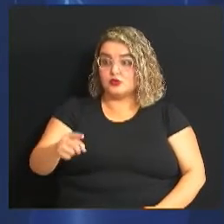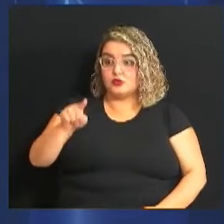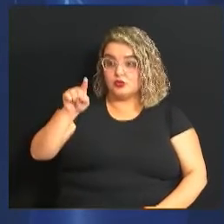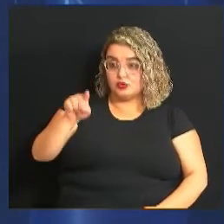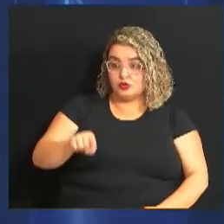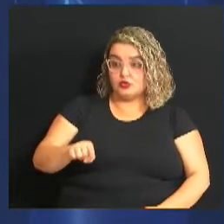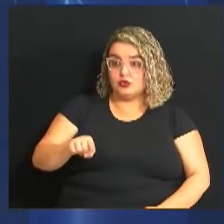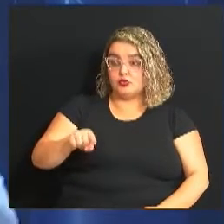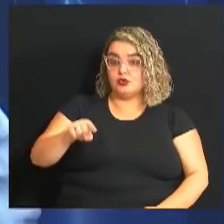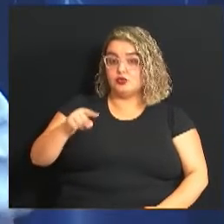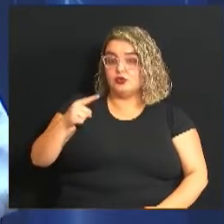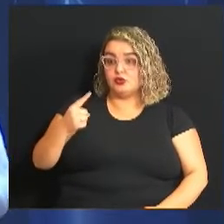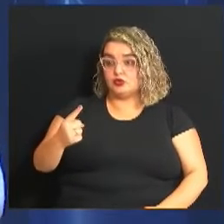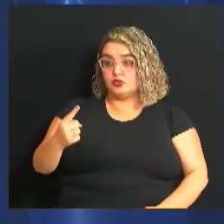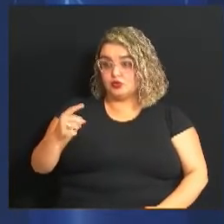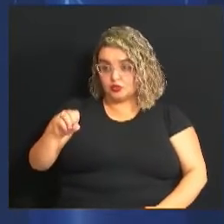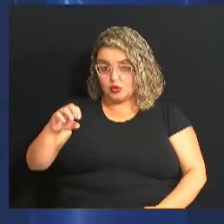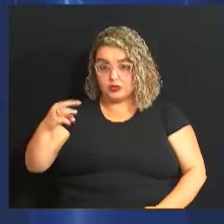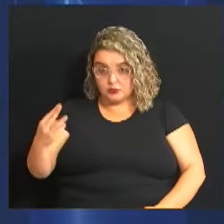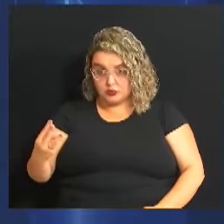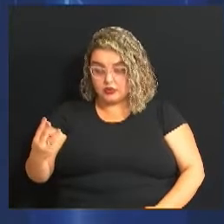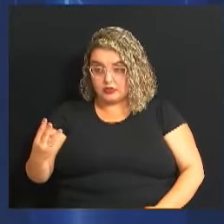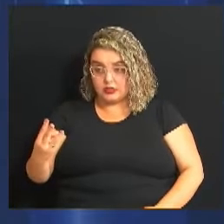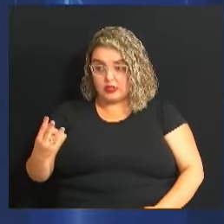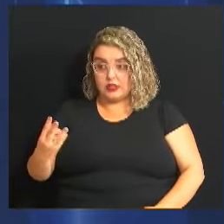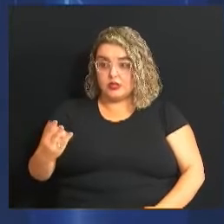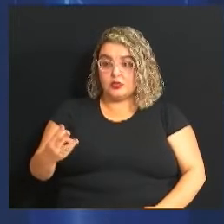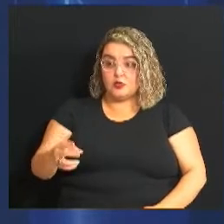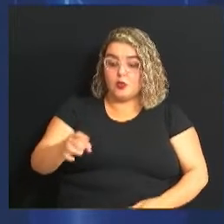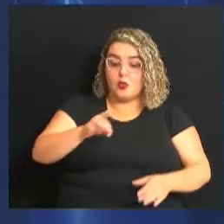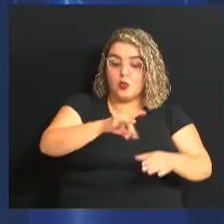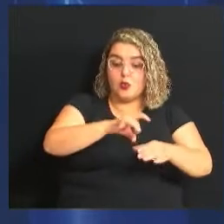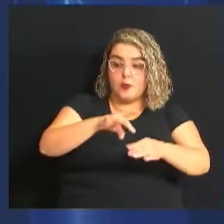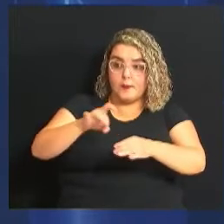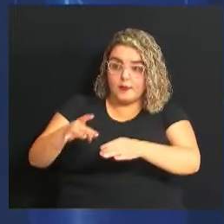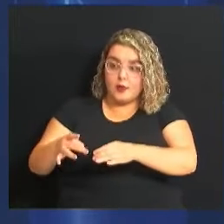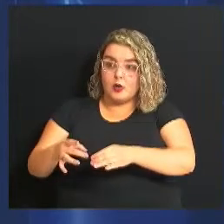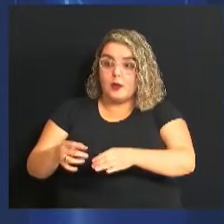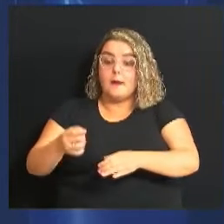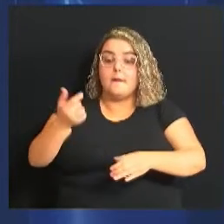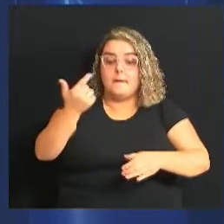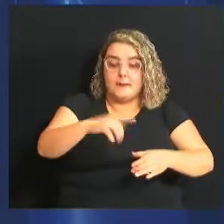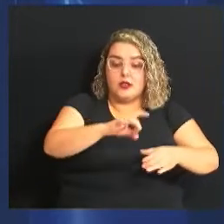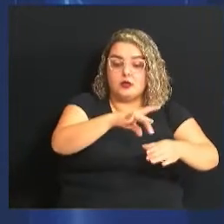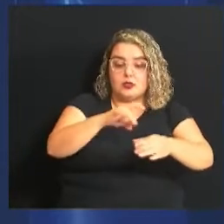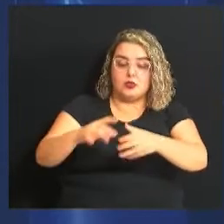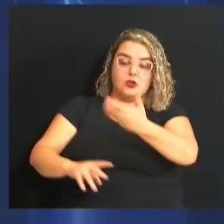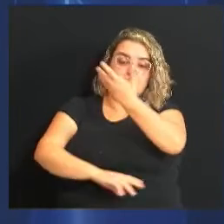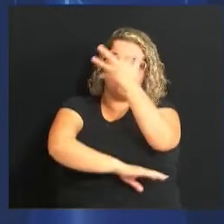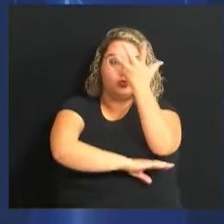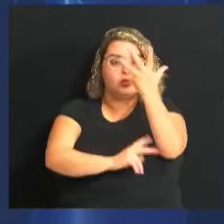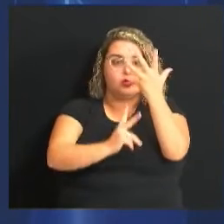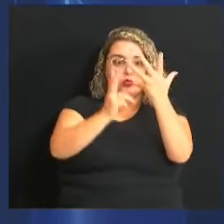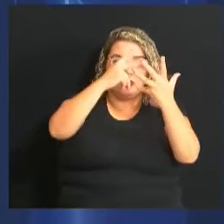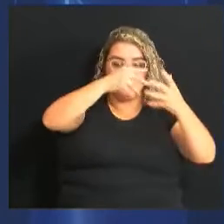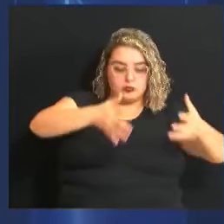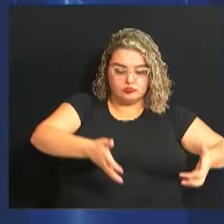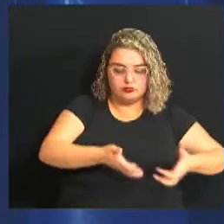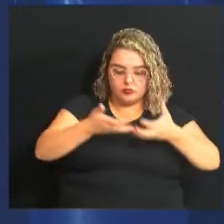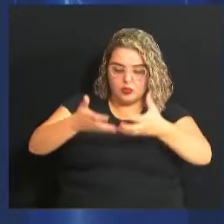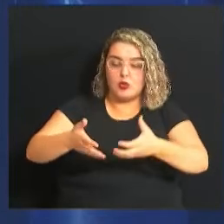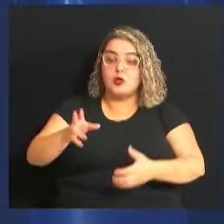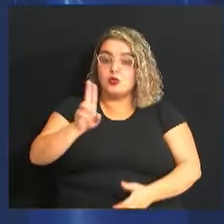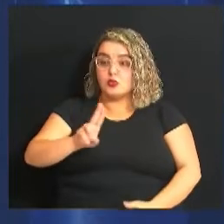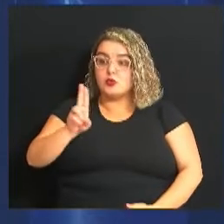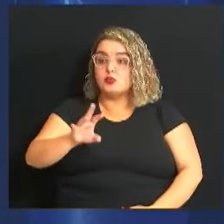junho de 2003, que disciplina o plantio, o replantio, a poda, a supressão e o uso adequado